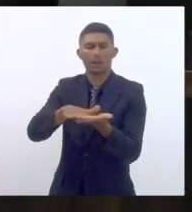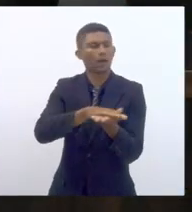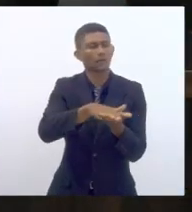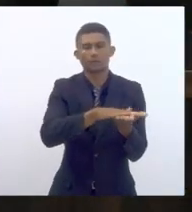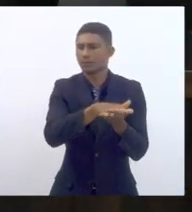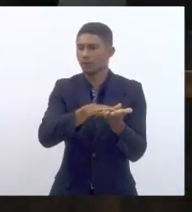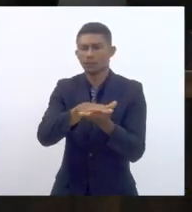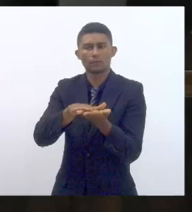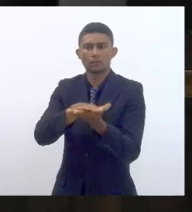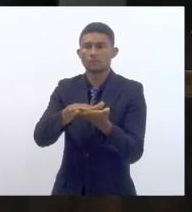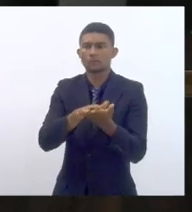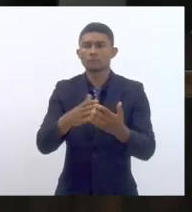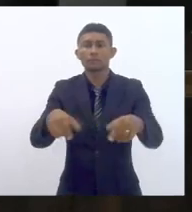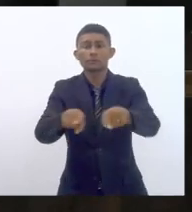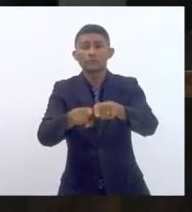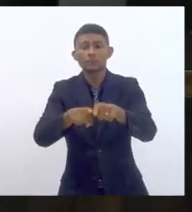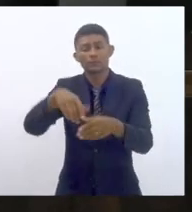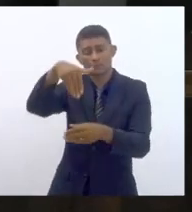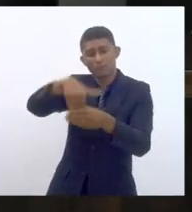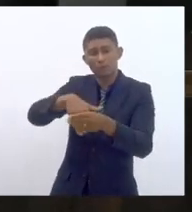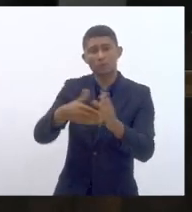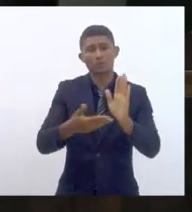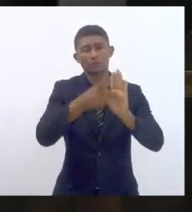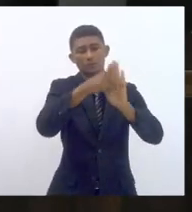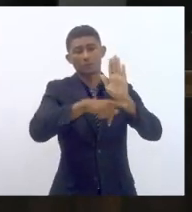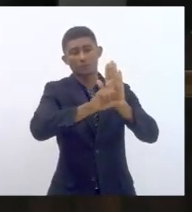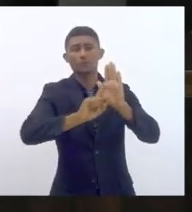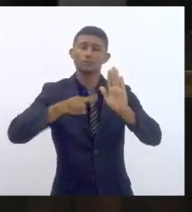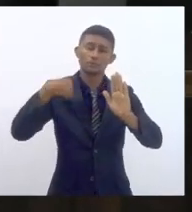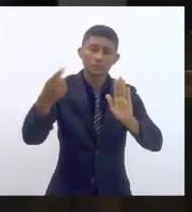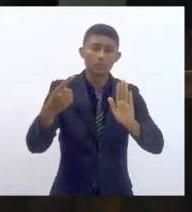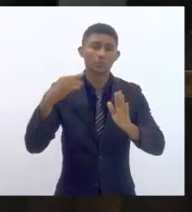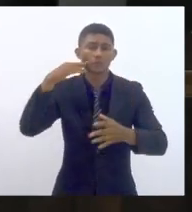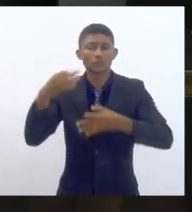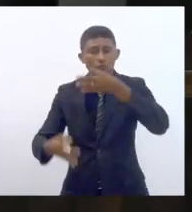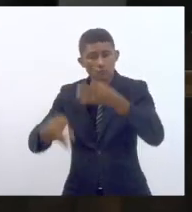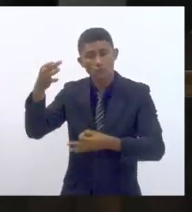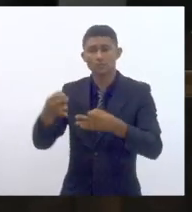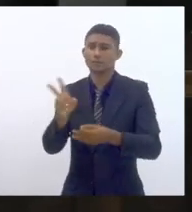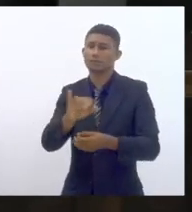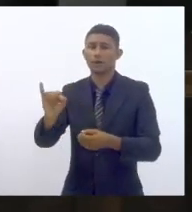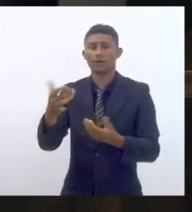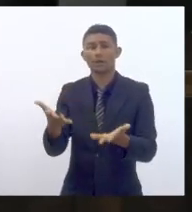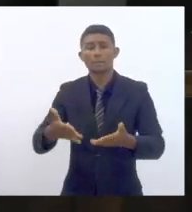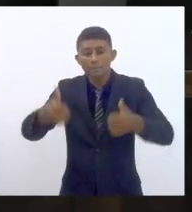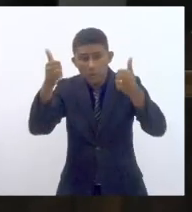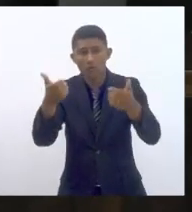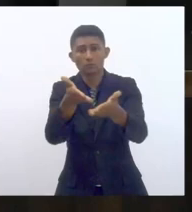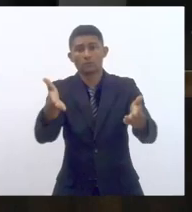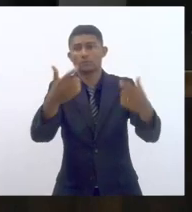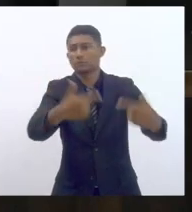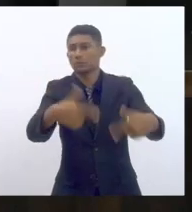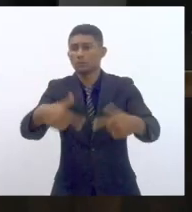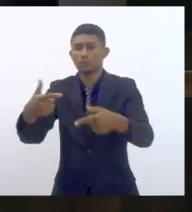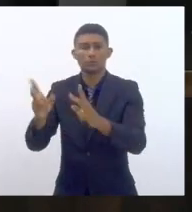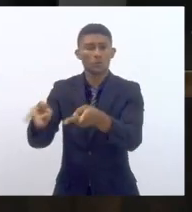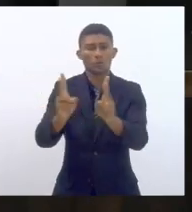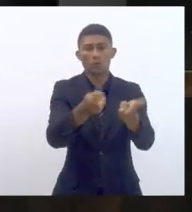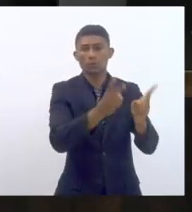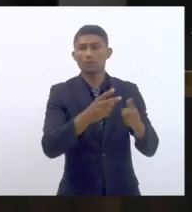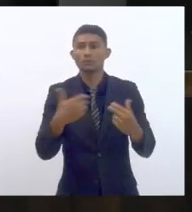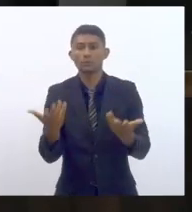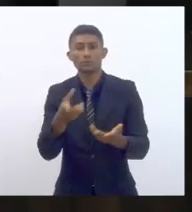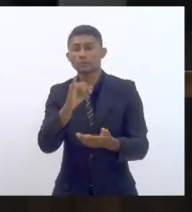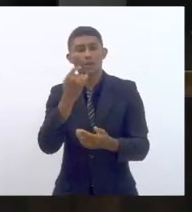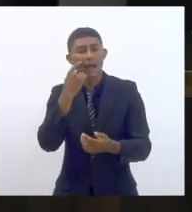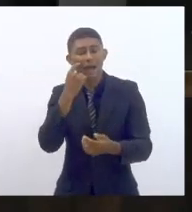Não tem demissão. E não adianta votar um projeto para ele cair na justiça no outro dia. É melhor garantir os empregos do que vir para a votação fazer